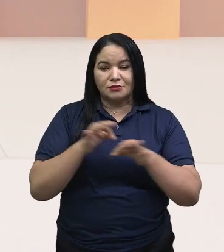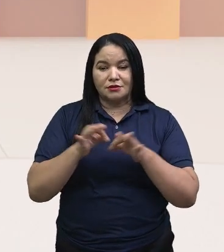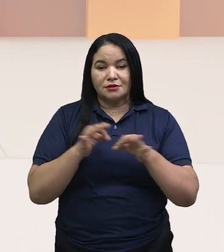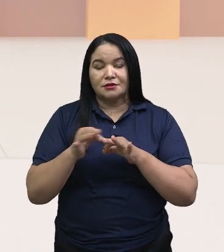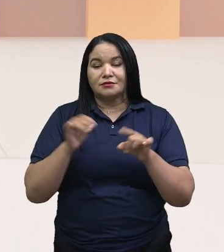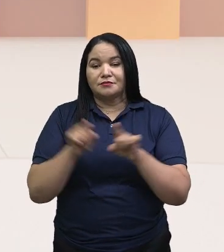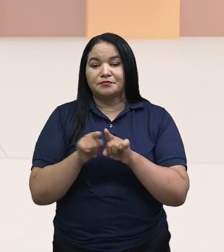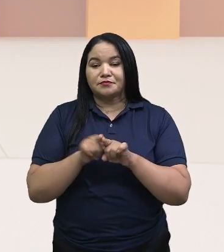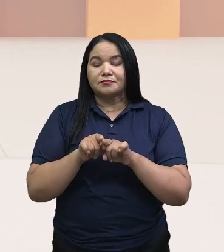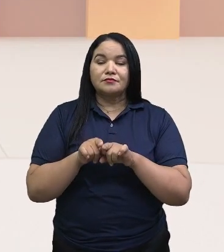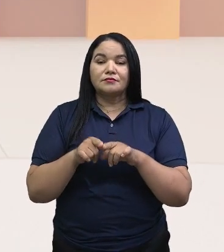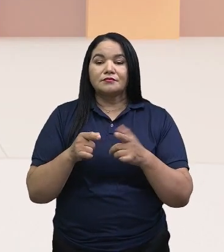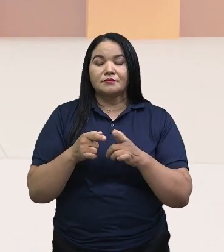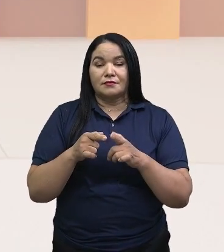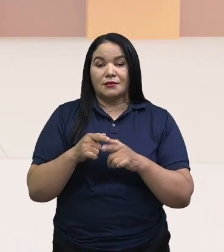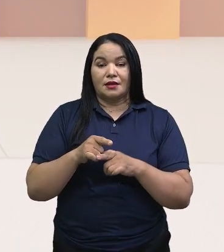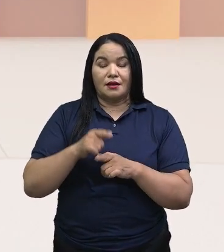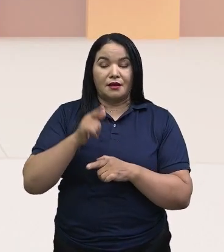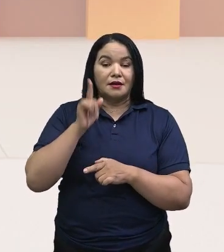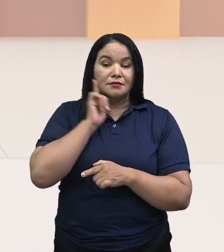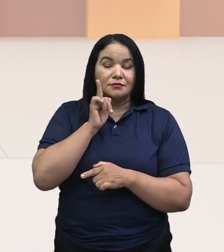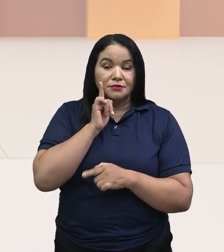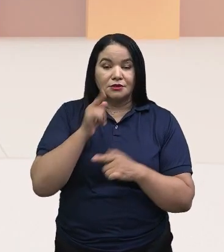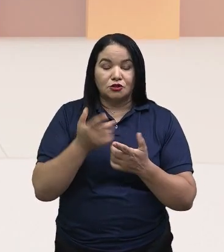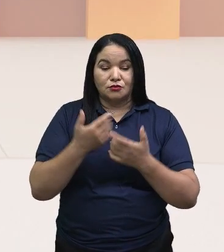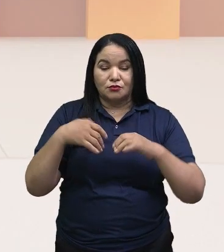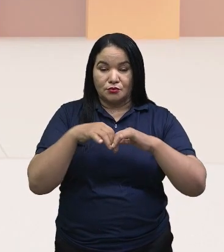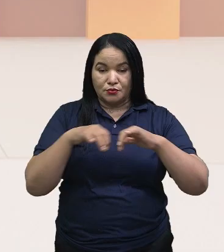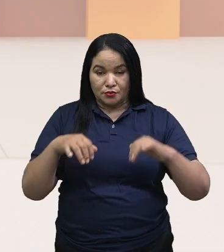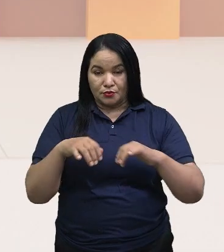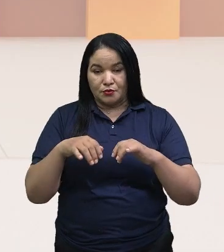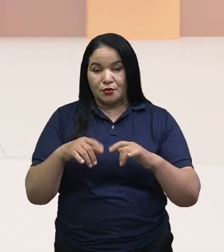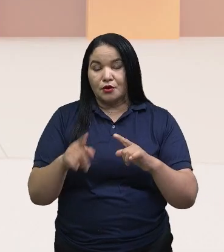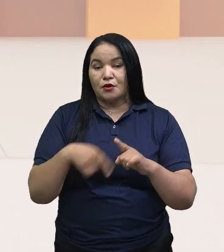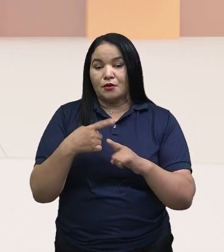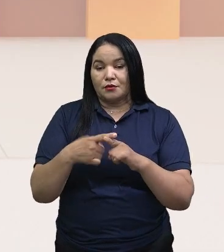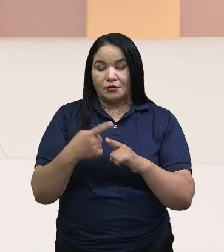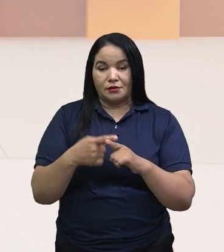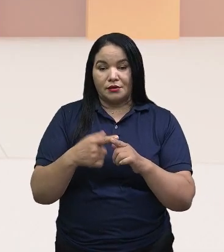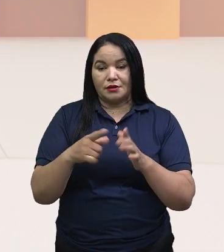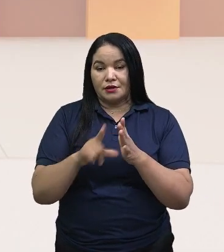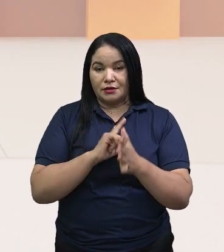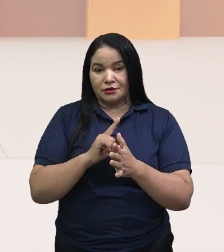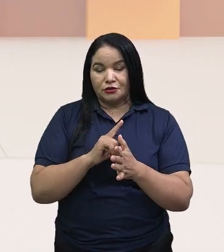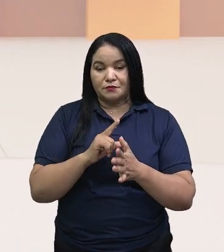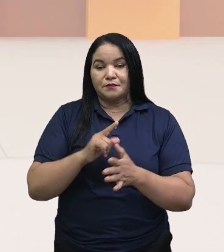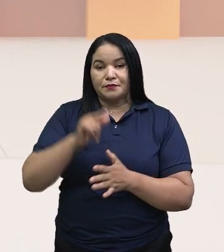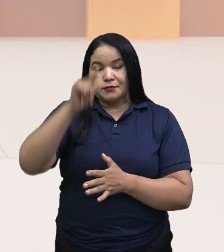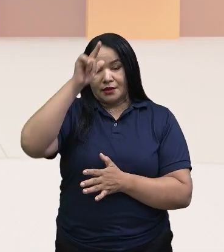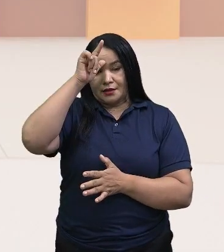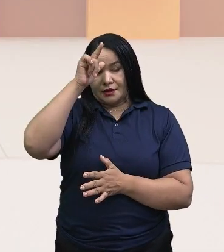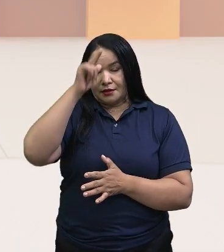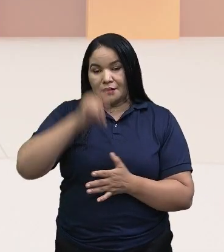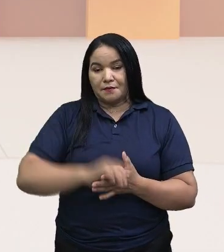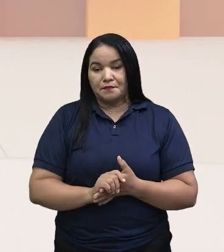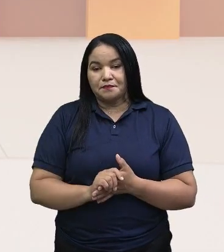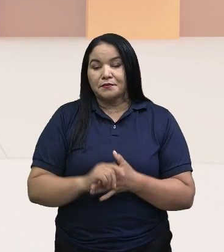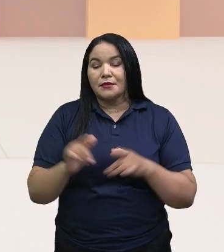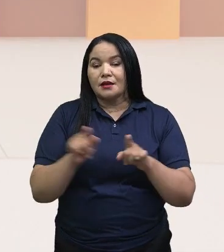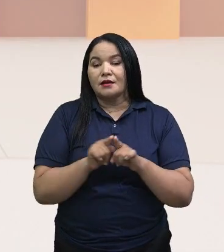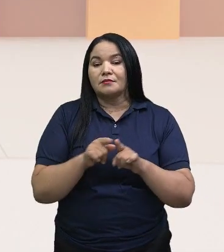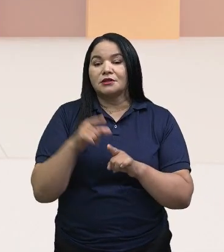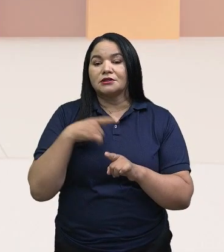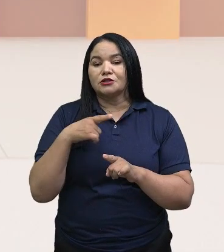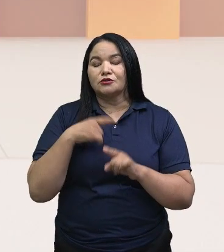americano de sua metrópole, que até então era a Inglaterra. Então, dentro desse documento, você